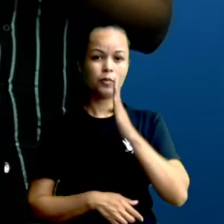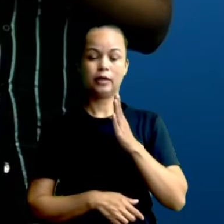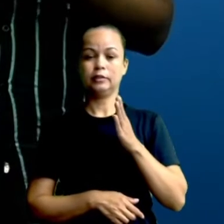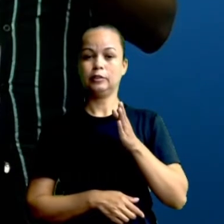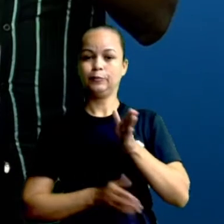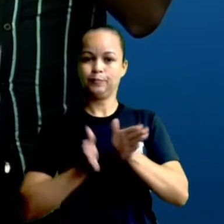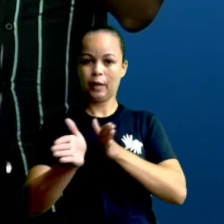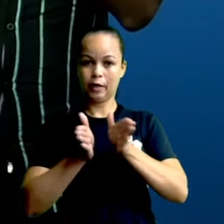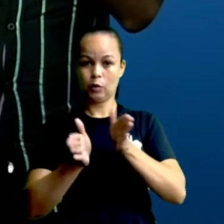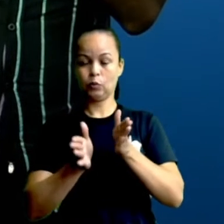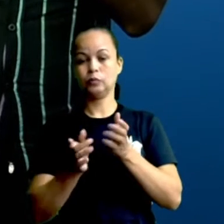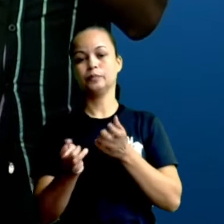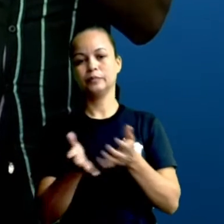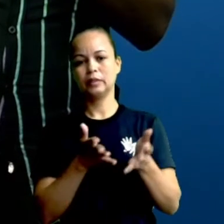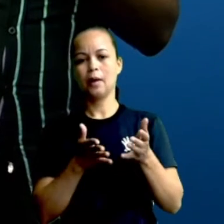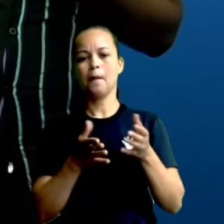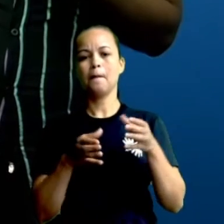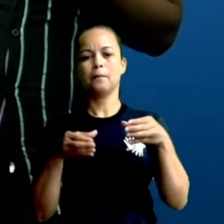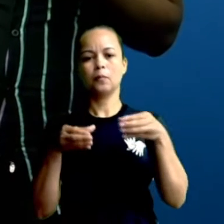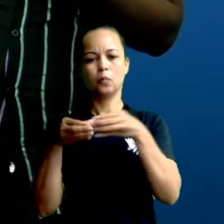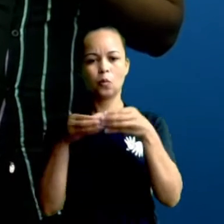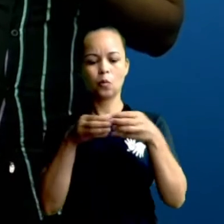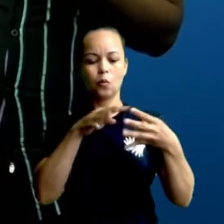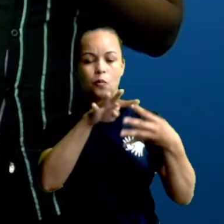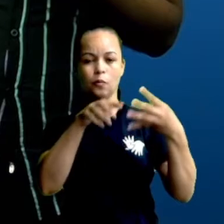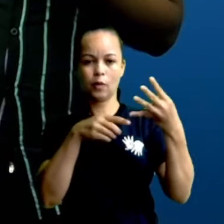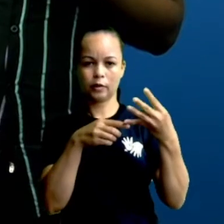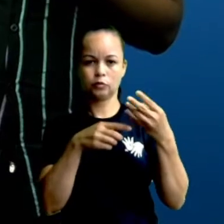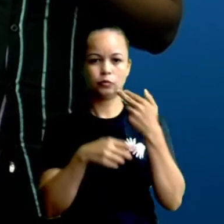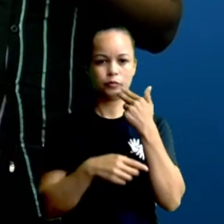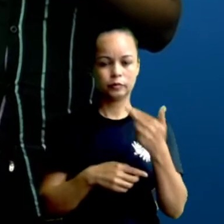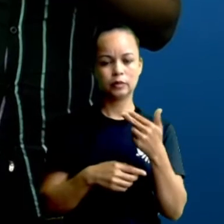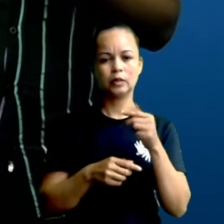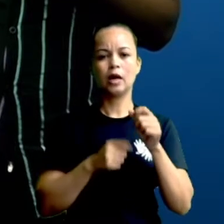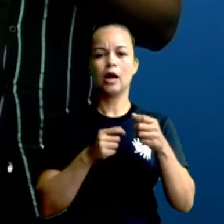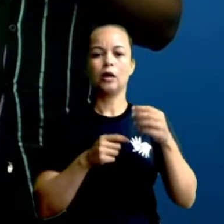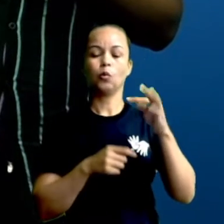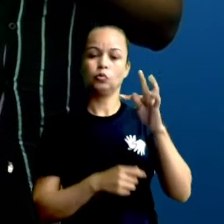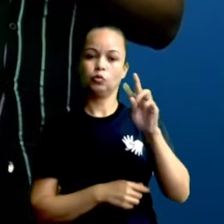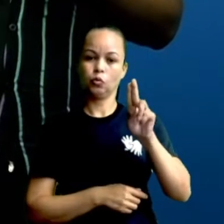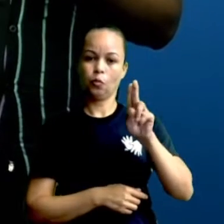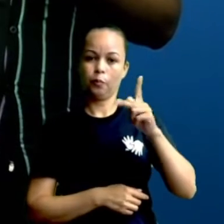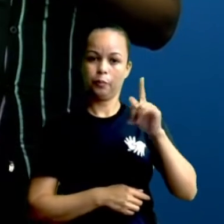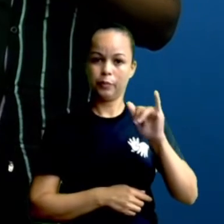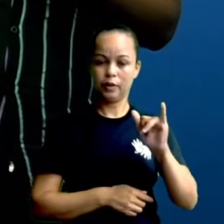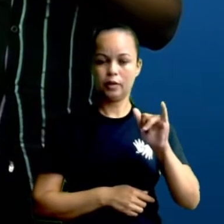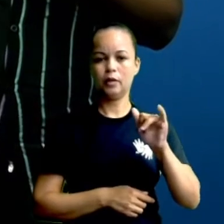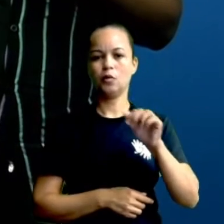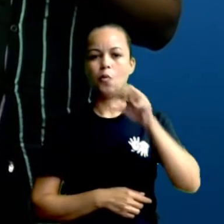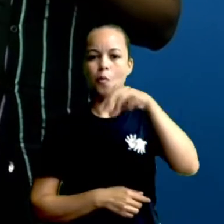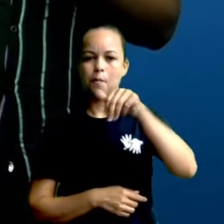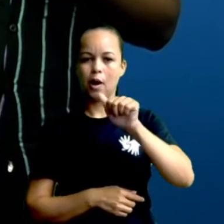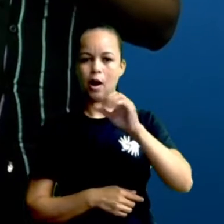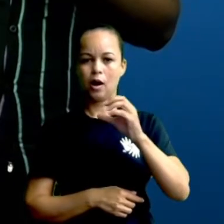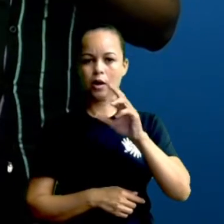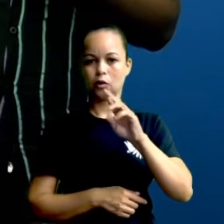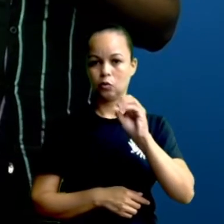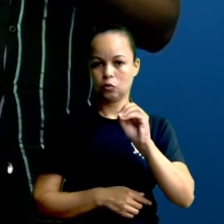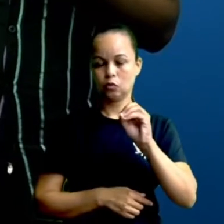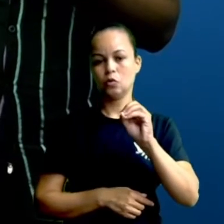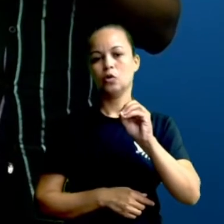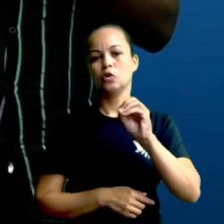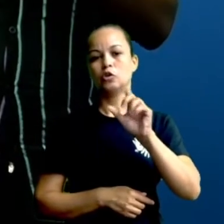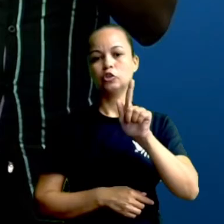neste período, elas podem ser agrupadas em 4 troncos linguísticos. Era o Tupi, o Macru-Gê, Aruaque